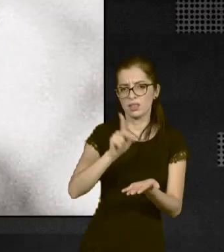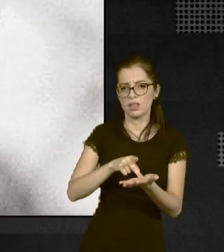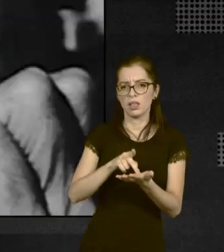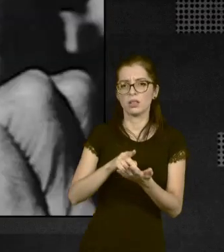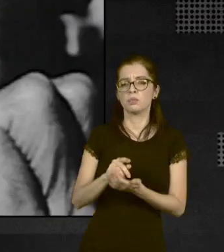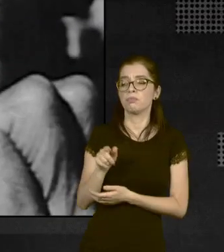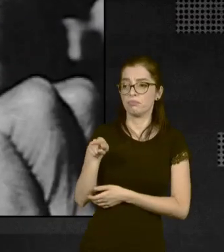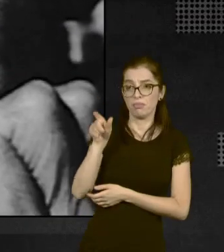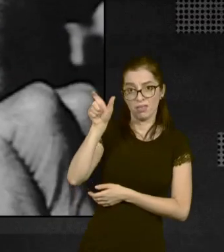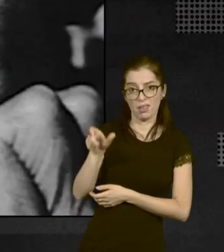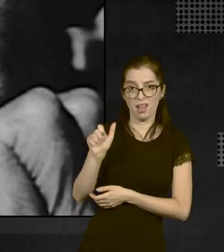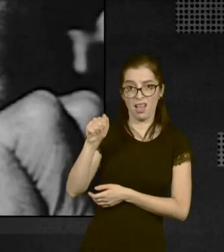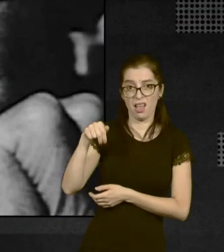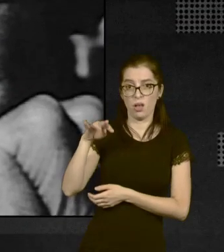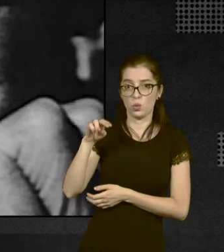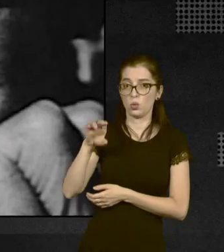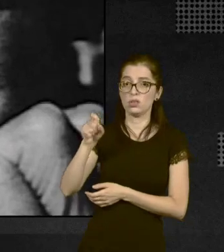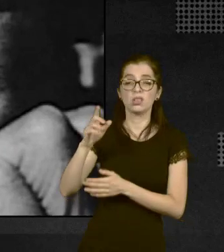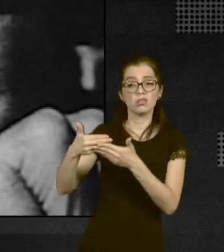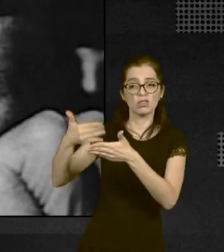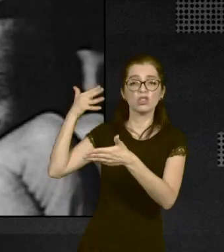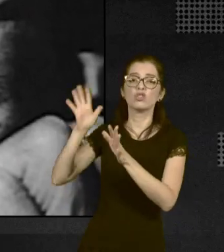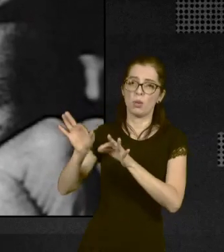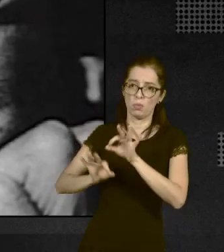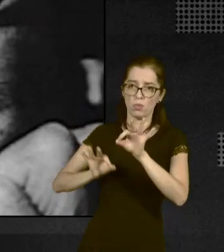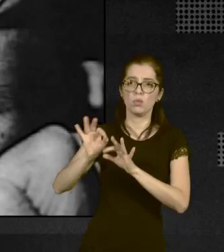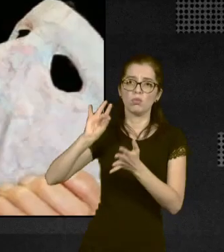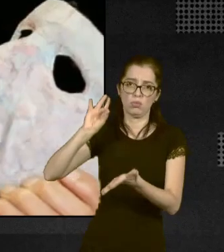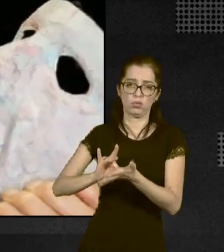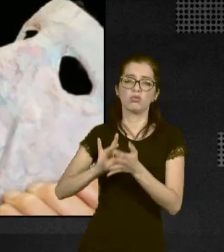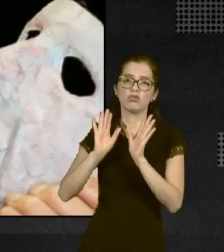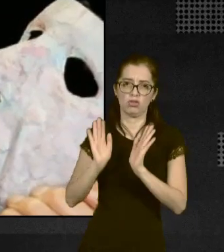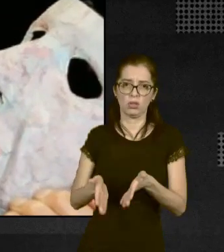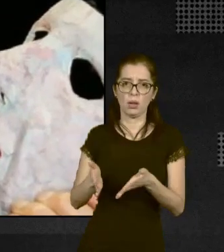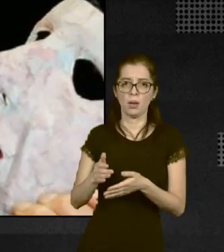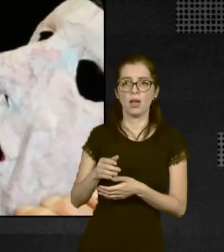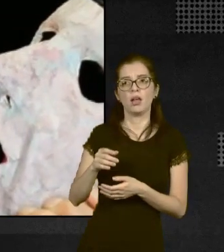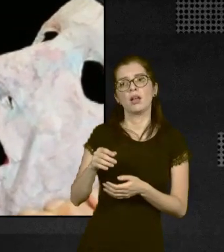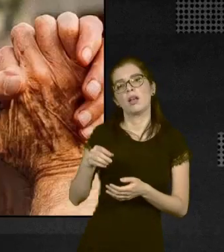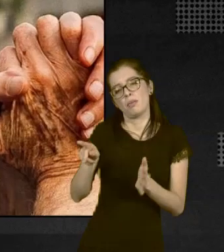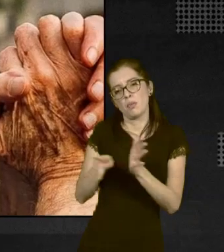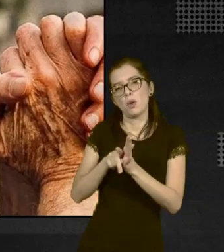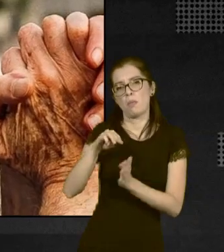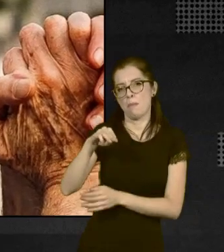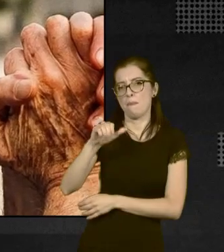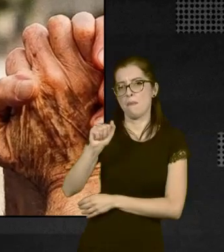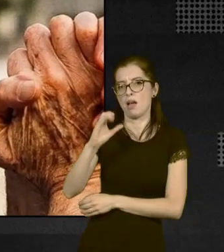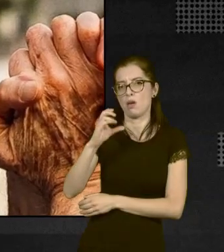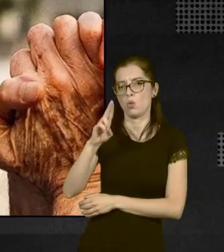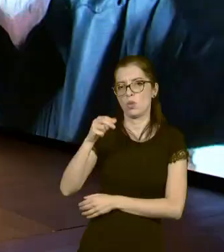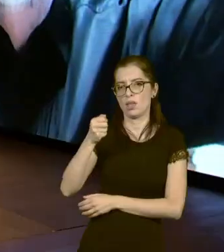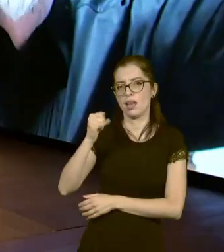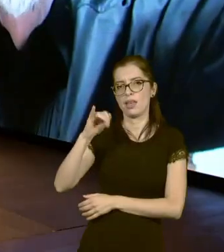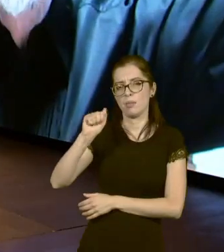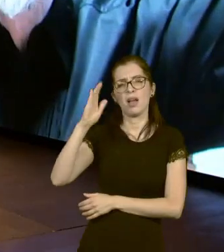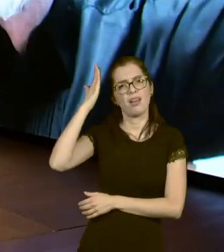eu sou o assistente fundador do Centro de Pesquisa de Teatro do SESC.